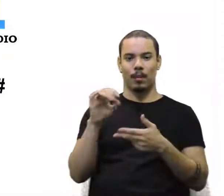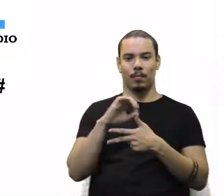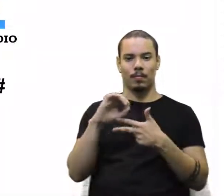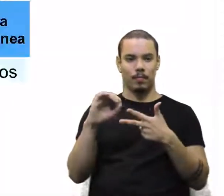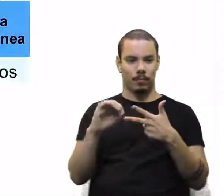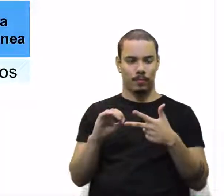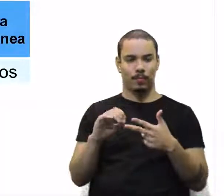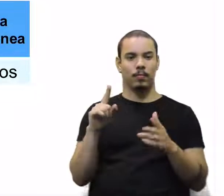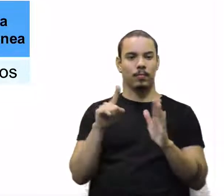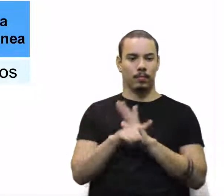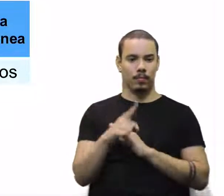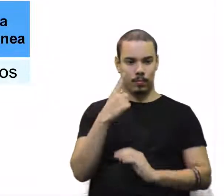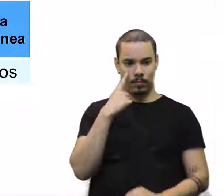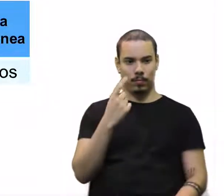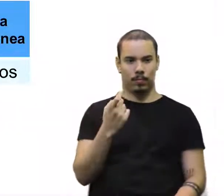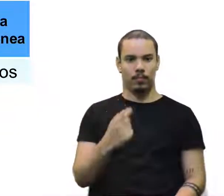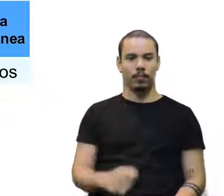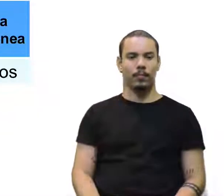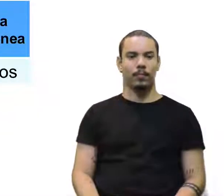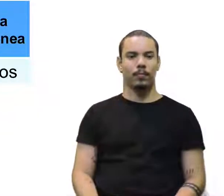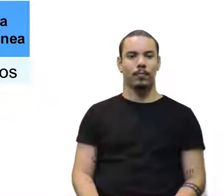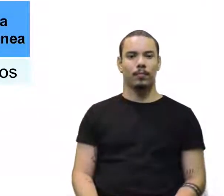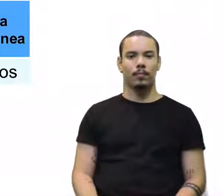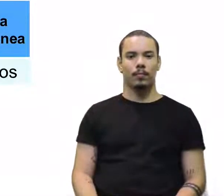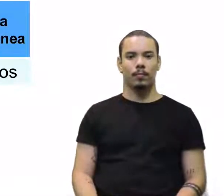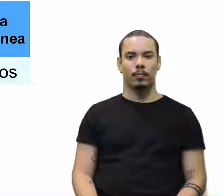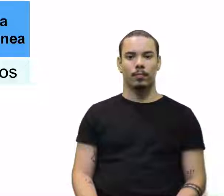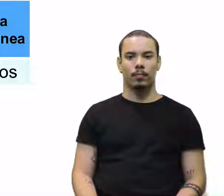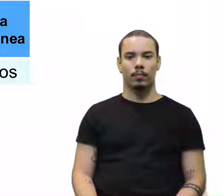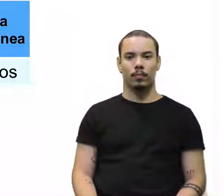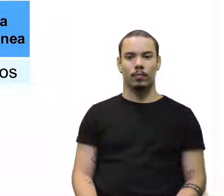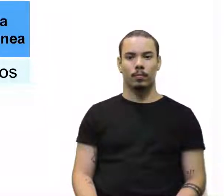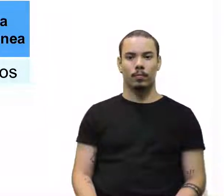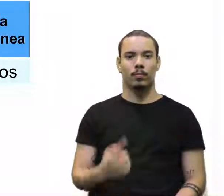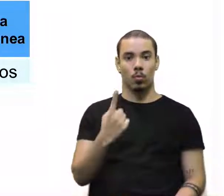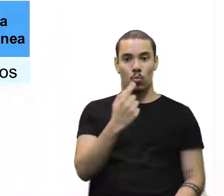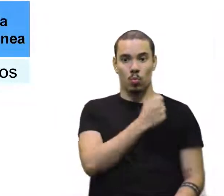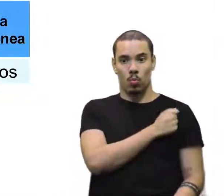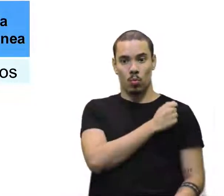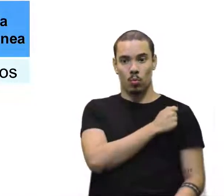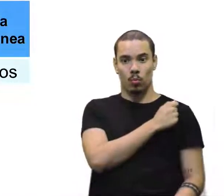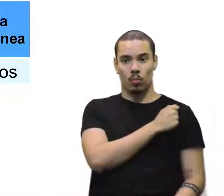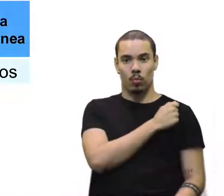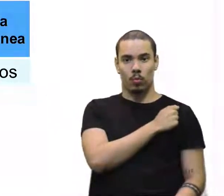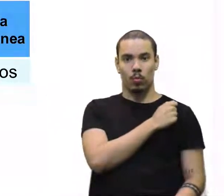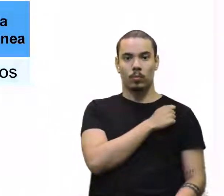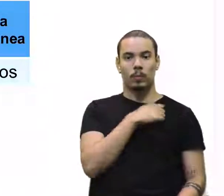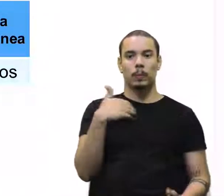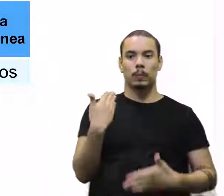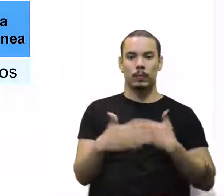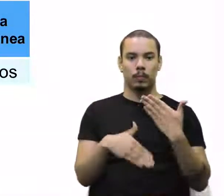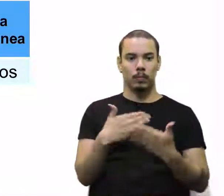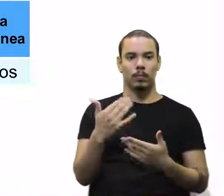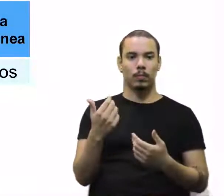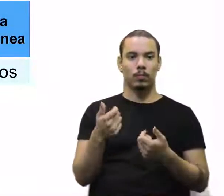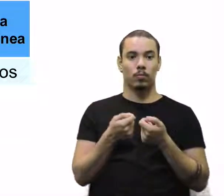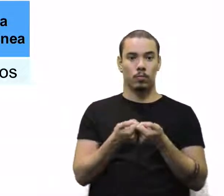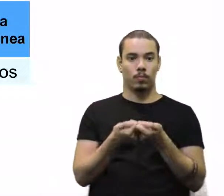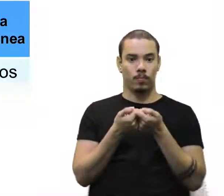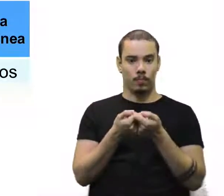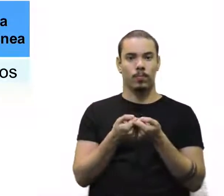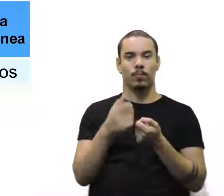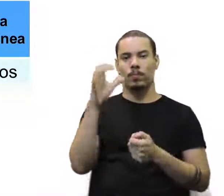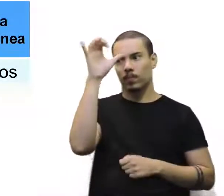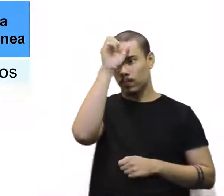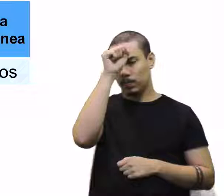questão bem interessante essa daqui, viu, pessoal? Vamos lá. Um aluno desenvolveu um jogo